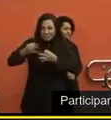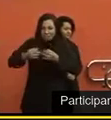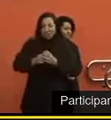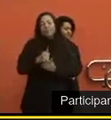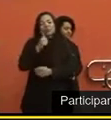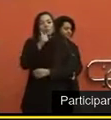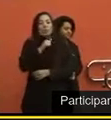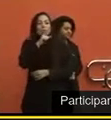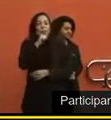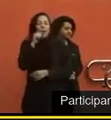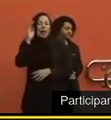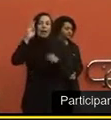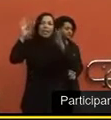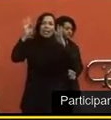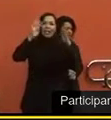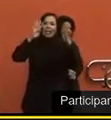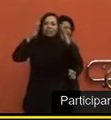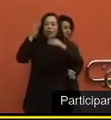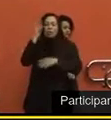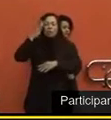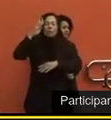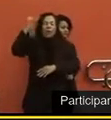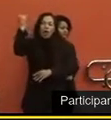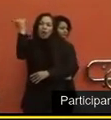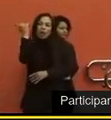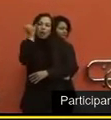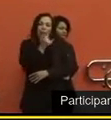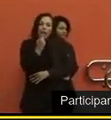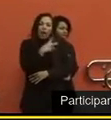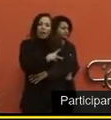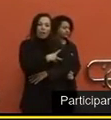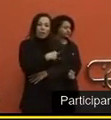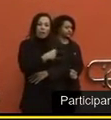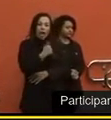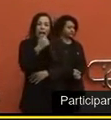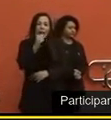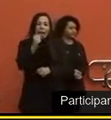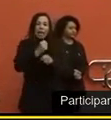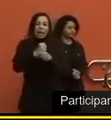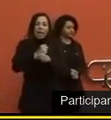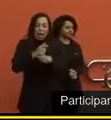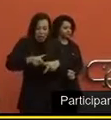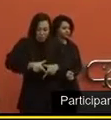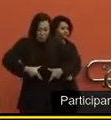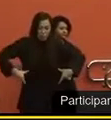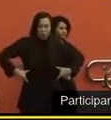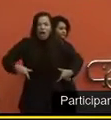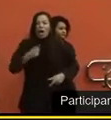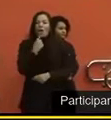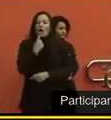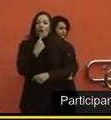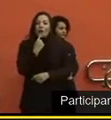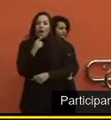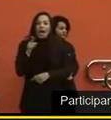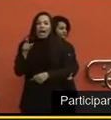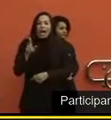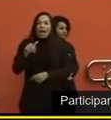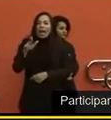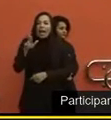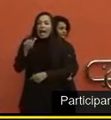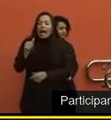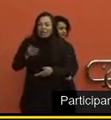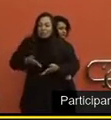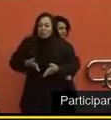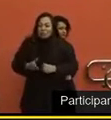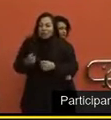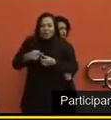Uma mãe que sonhou profeticamente com a filha tomando posse com beca de faixa vermelha, quando ela ainda sequer pensava em